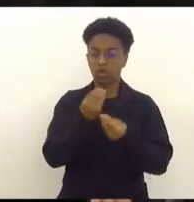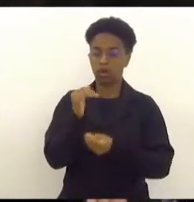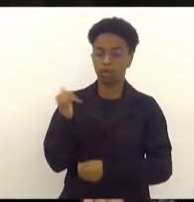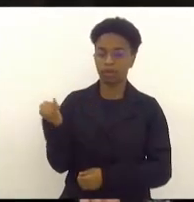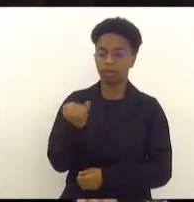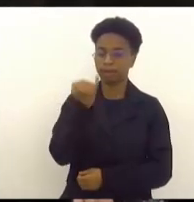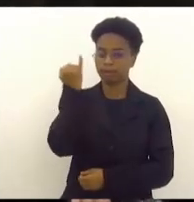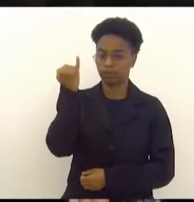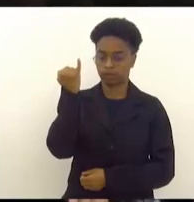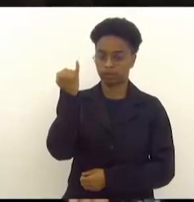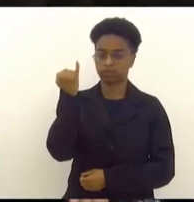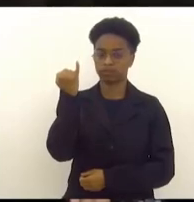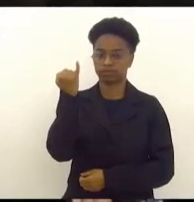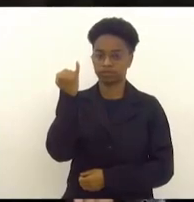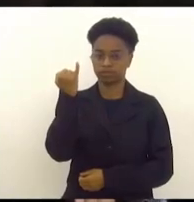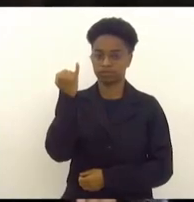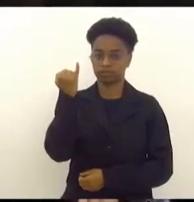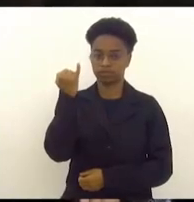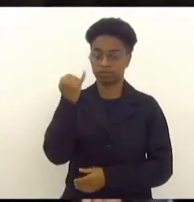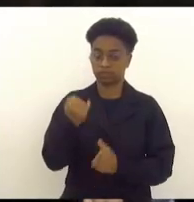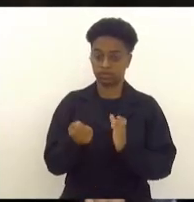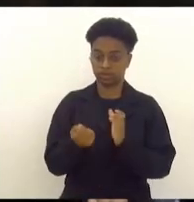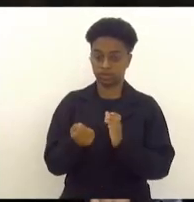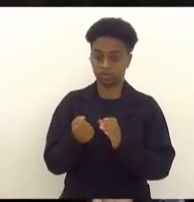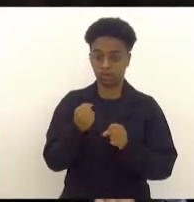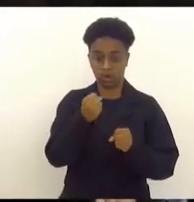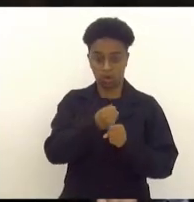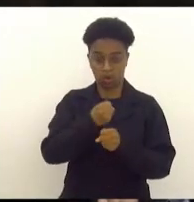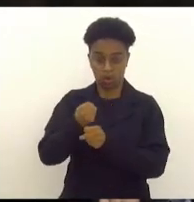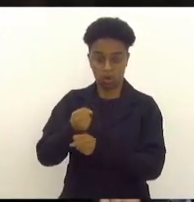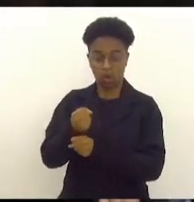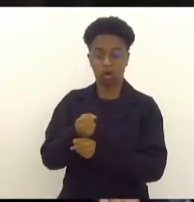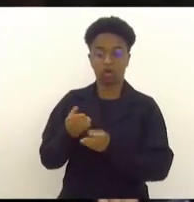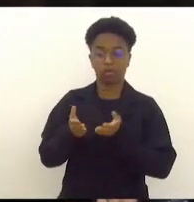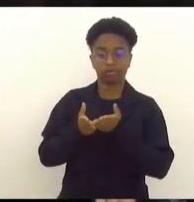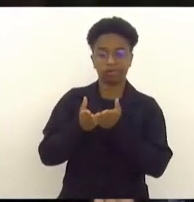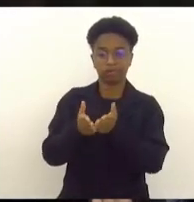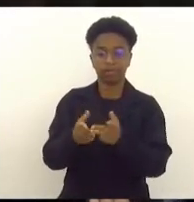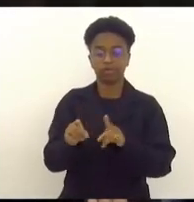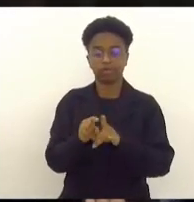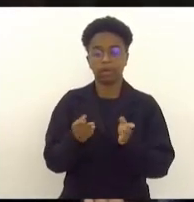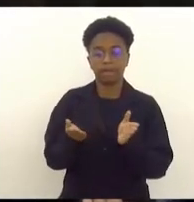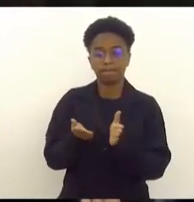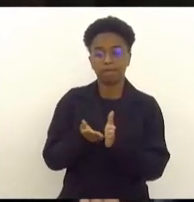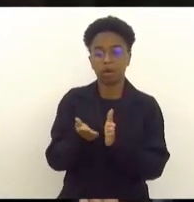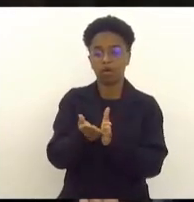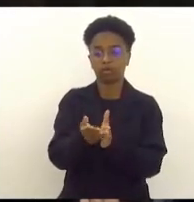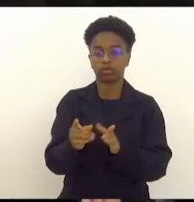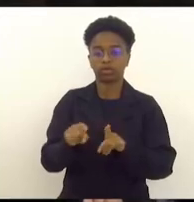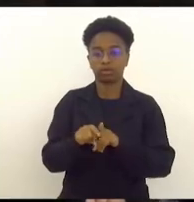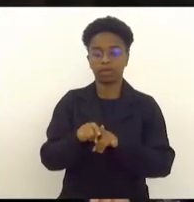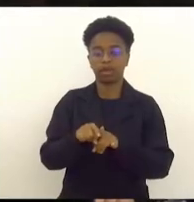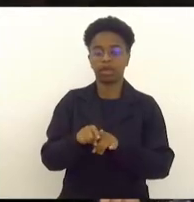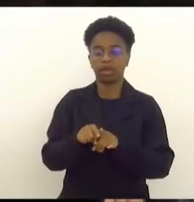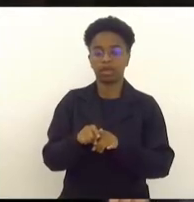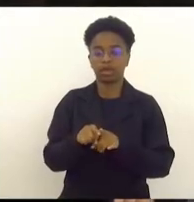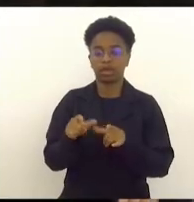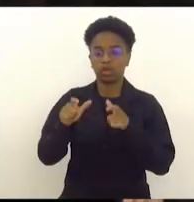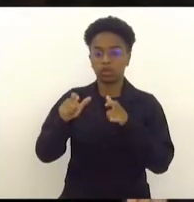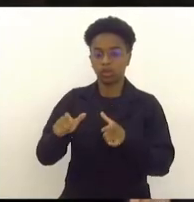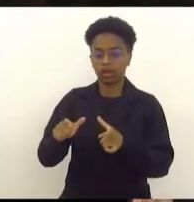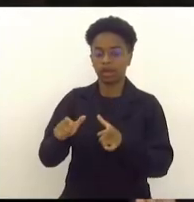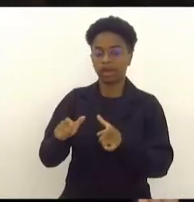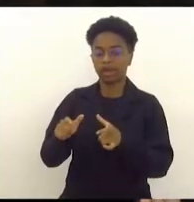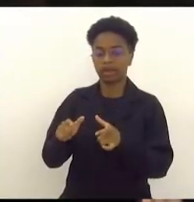deste deste da construção naval dos nossos portos das nossas Marinas da nossa